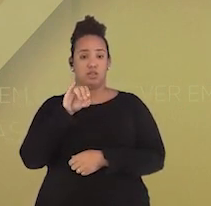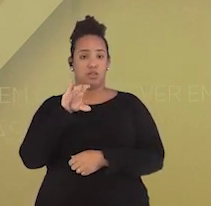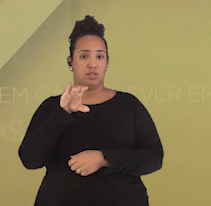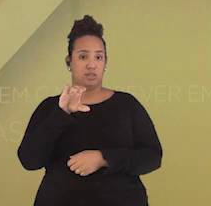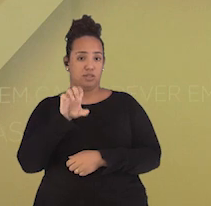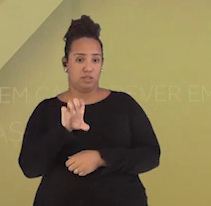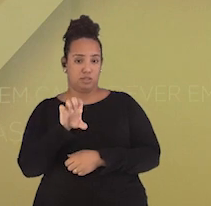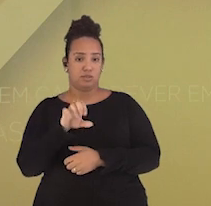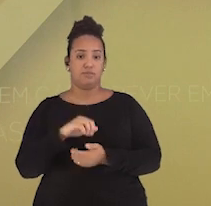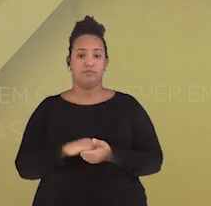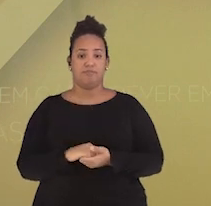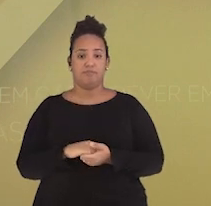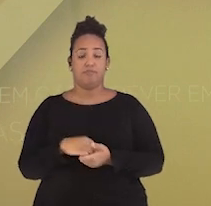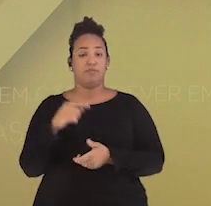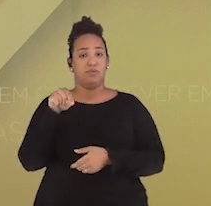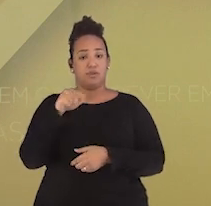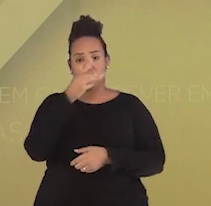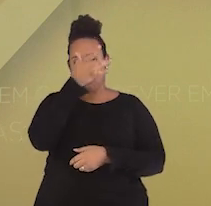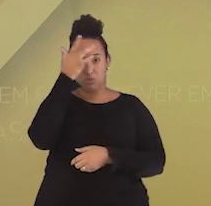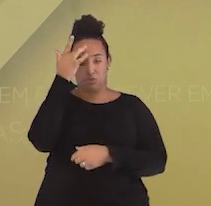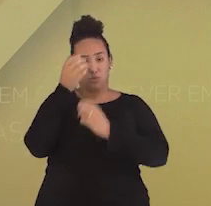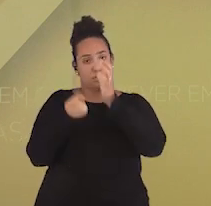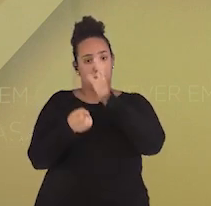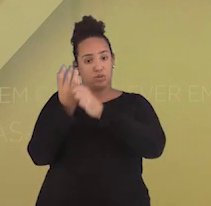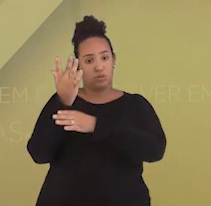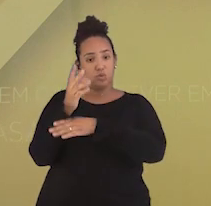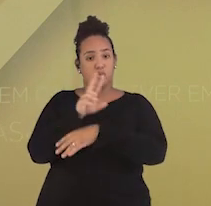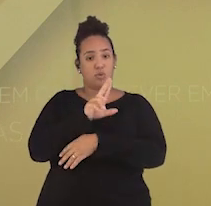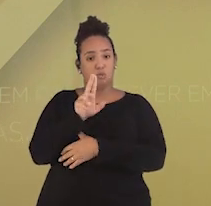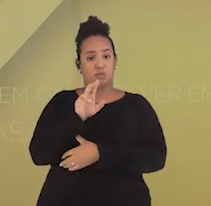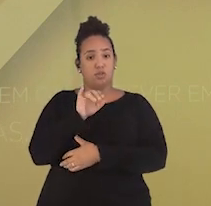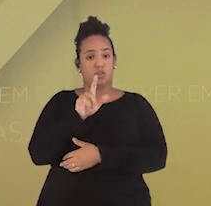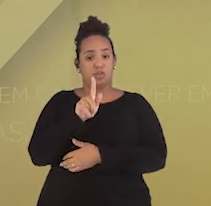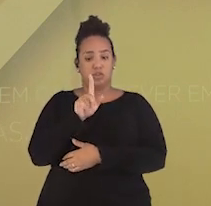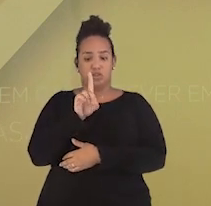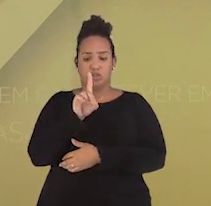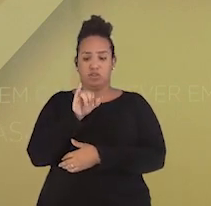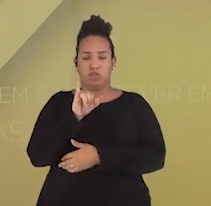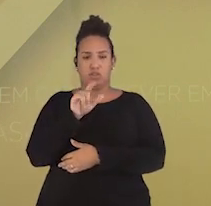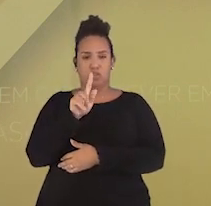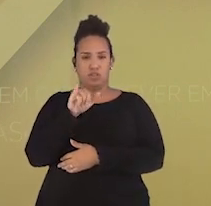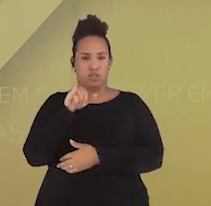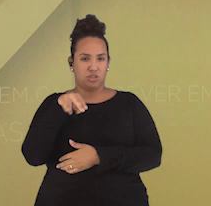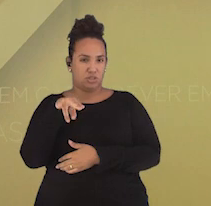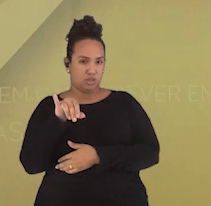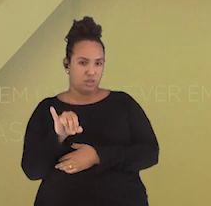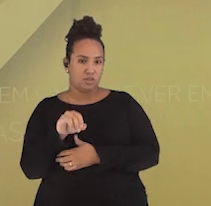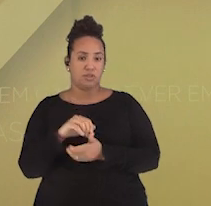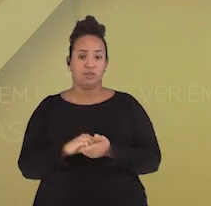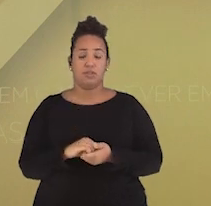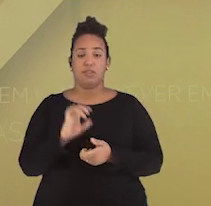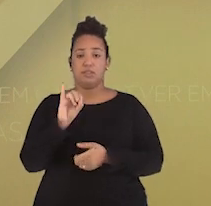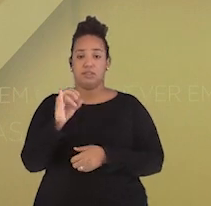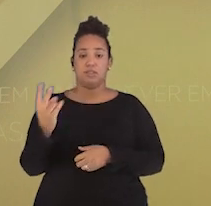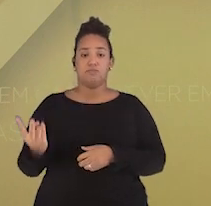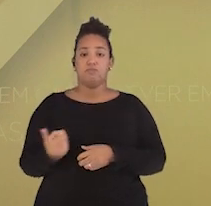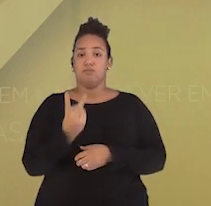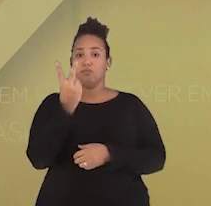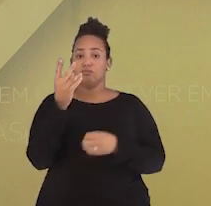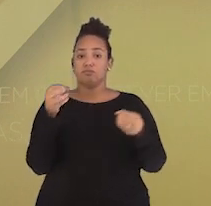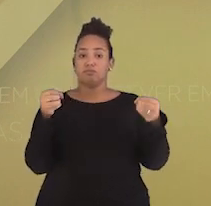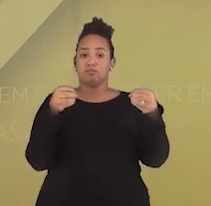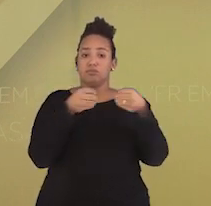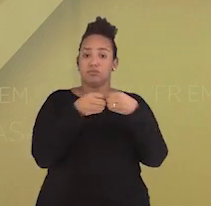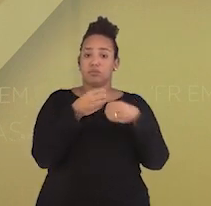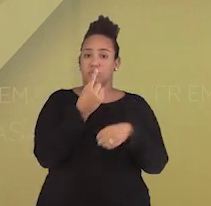criou. Nesse índice, quanto mais o valor estiver próximo de 1, maior é a desigualdade do